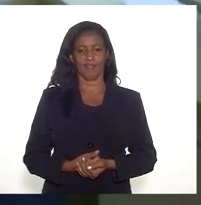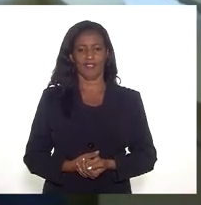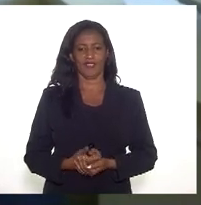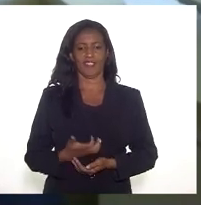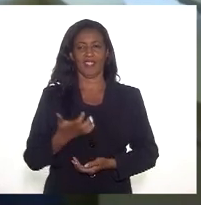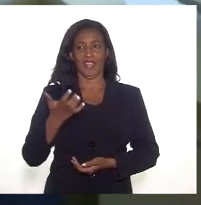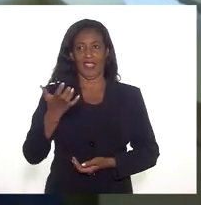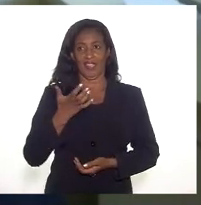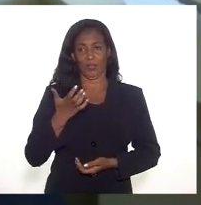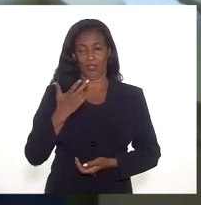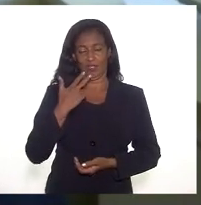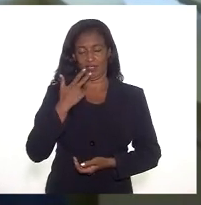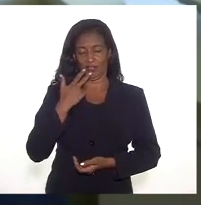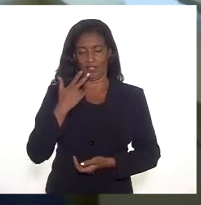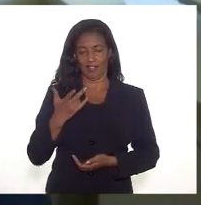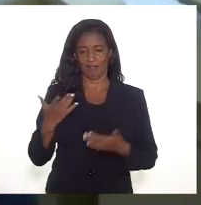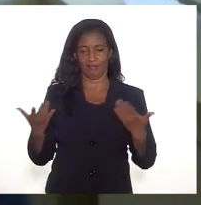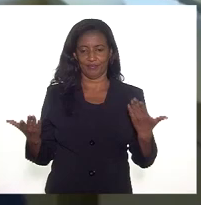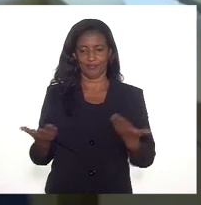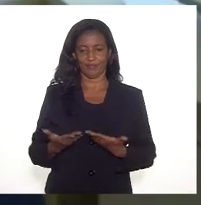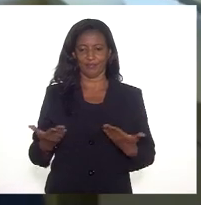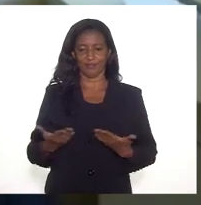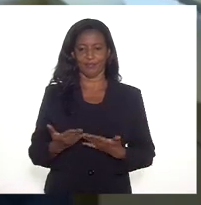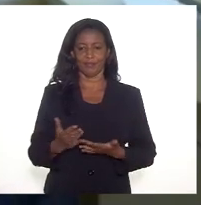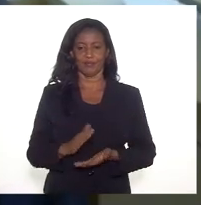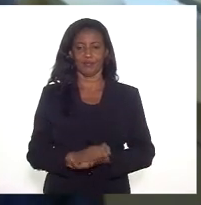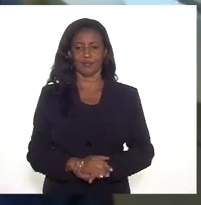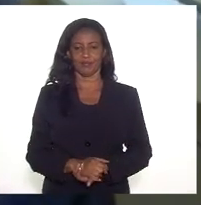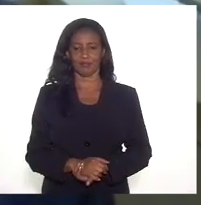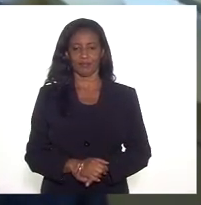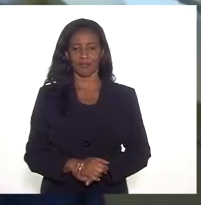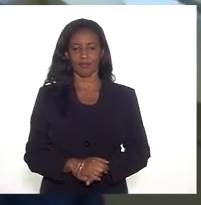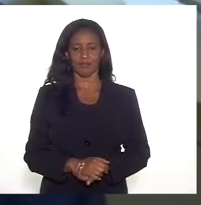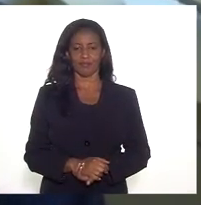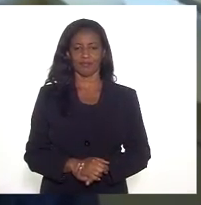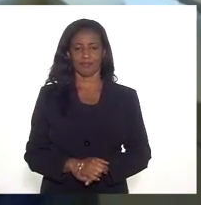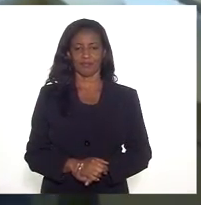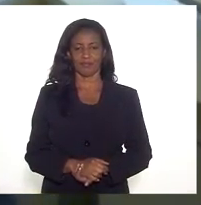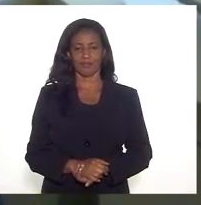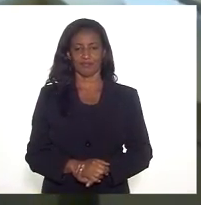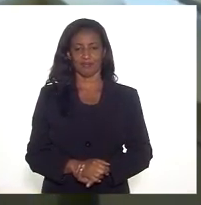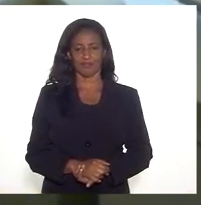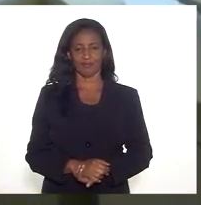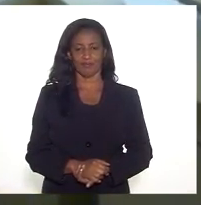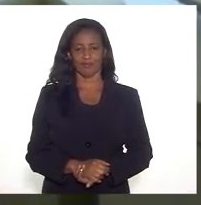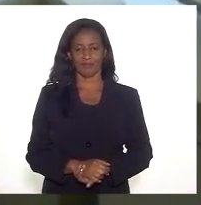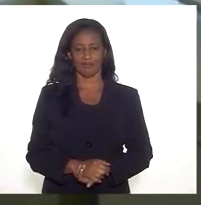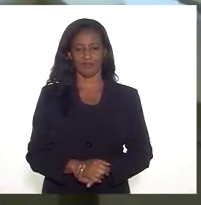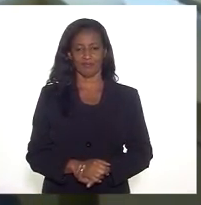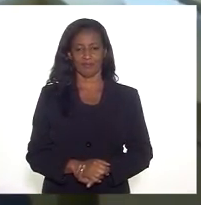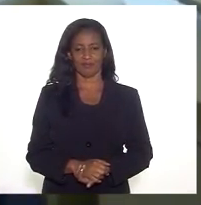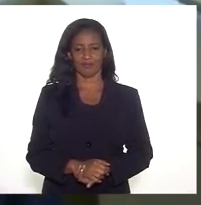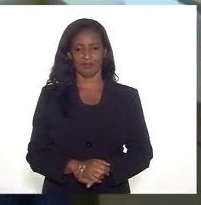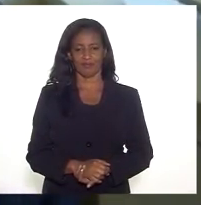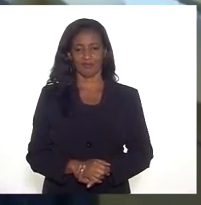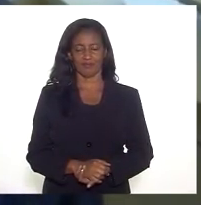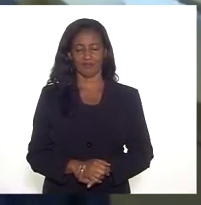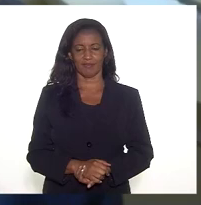dessa vez, elogiar o